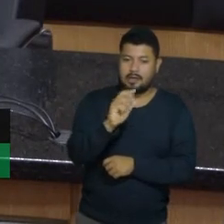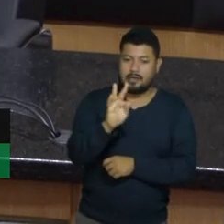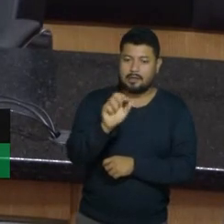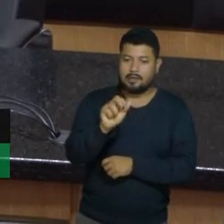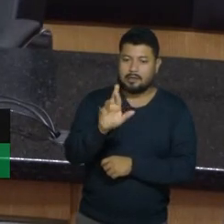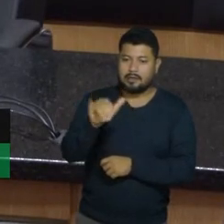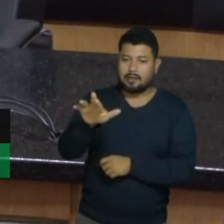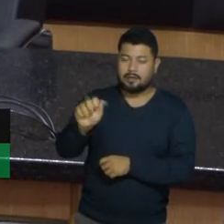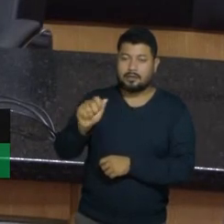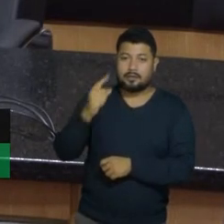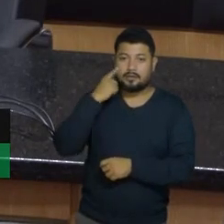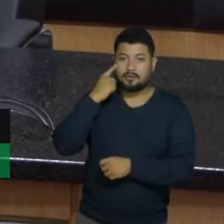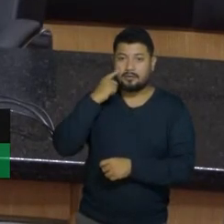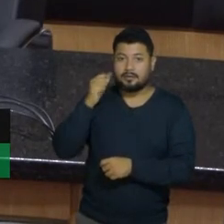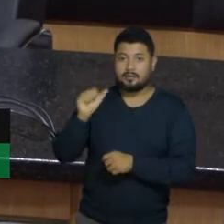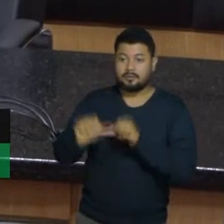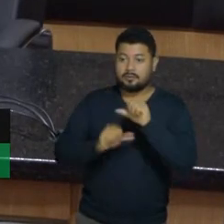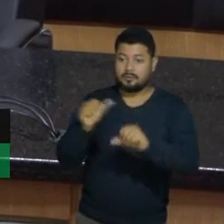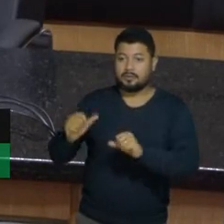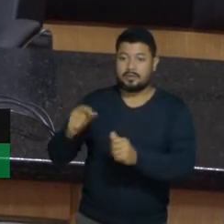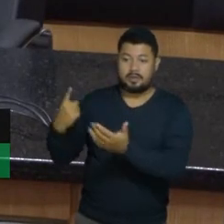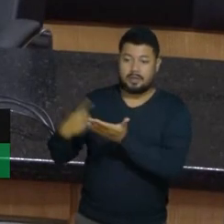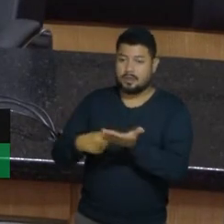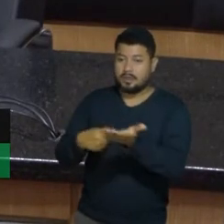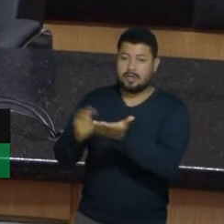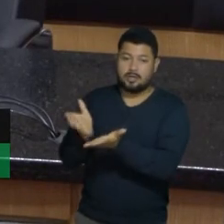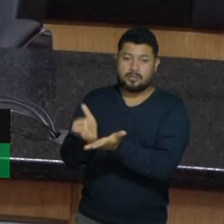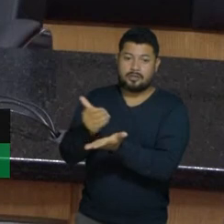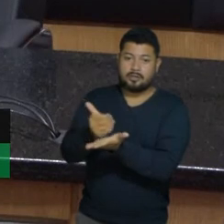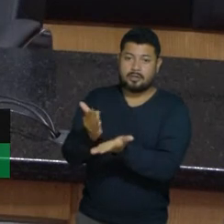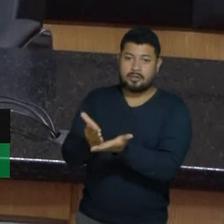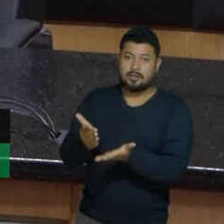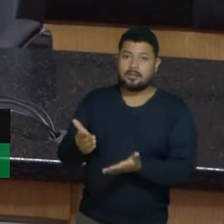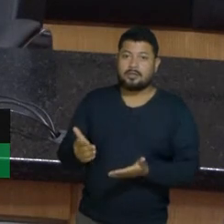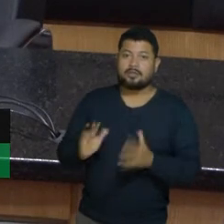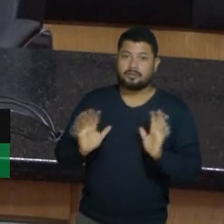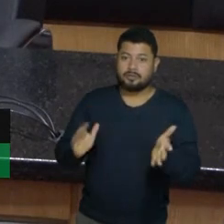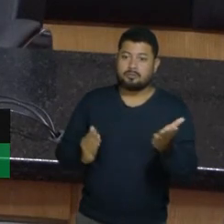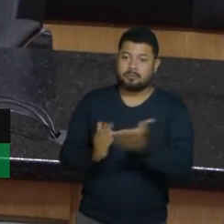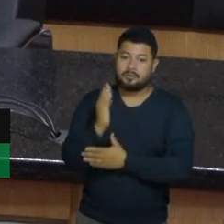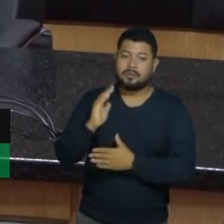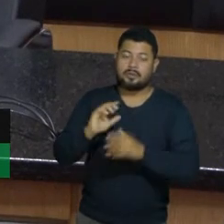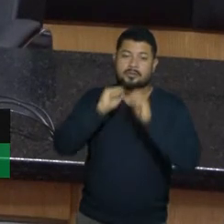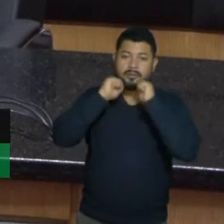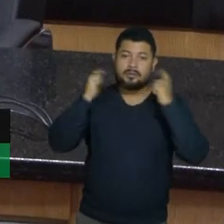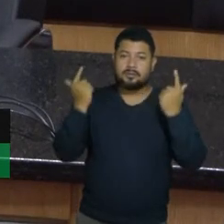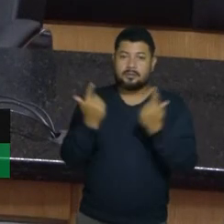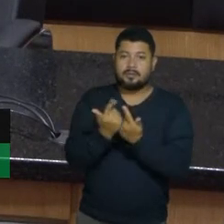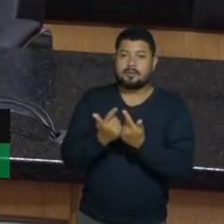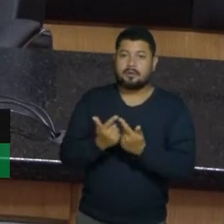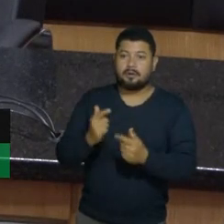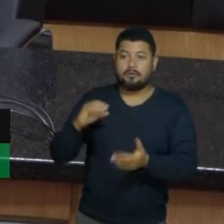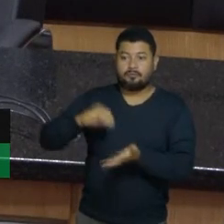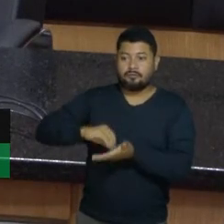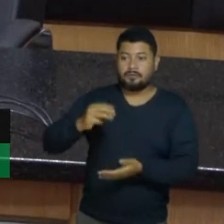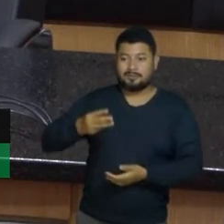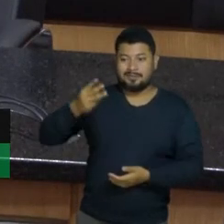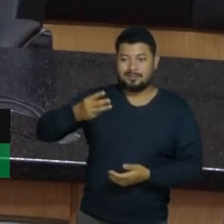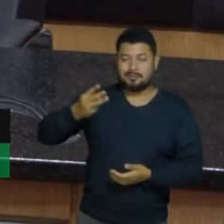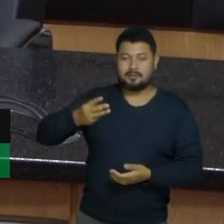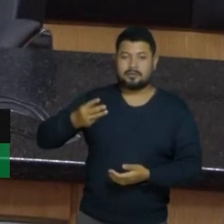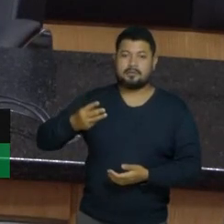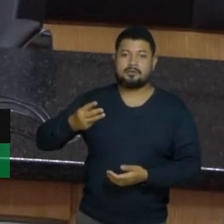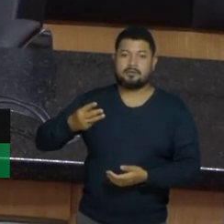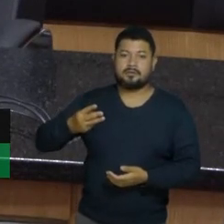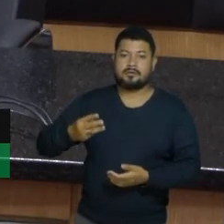rever essa divisão do Pacto Federativo e já foi aprovado em mais 10 Assembleias Legislativas no Brasil, faltam mais 3 para que então isso vá